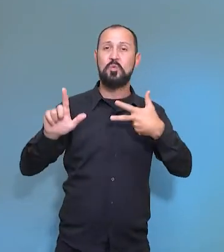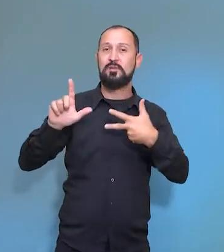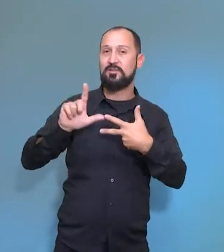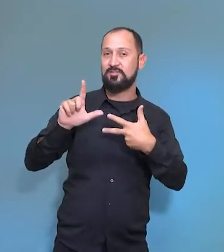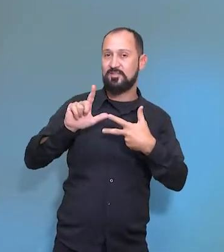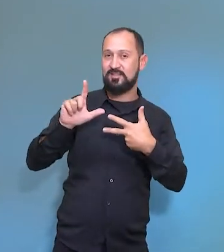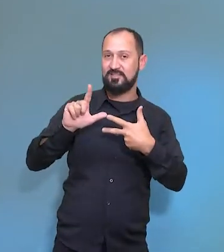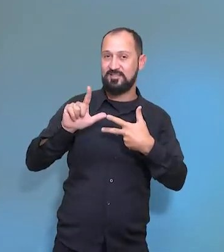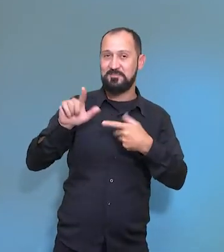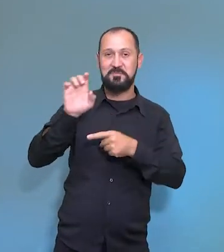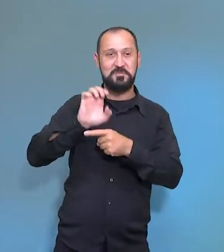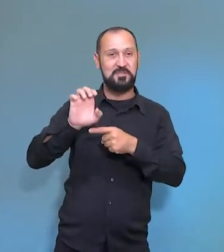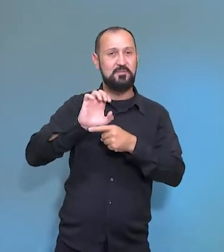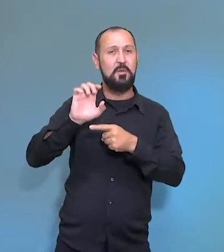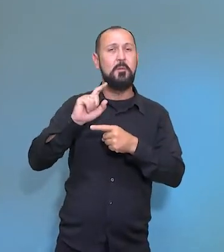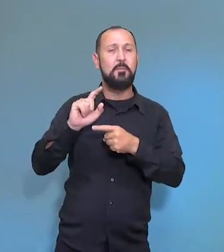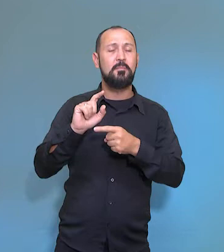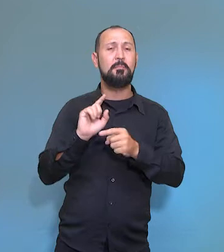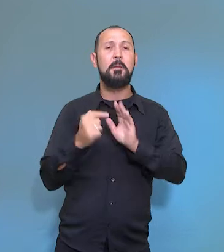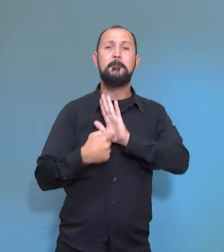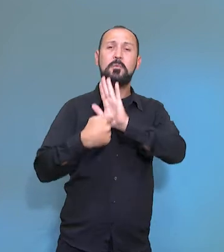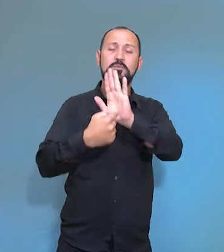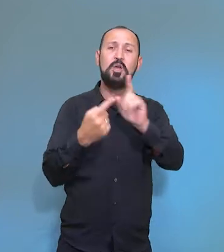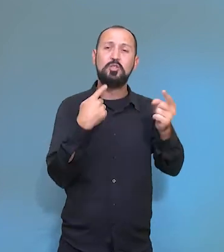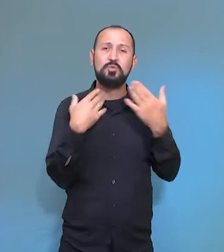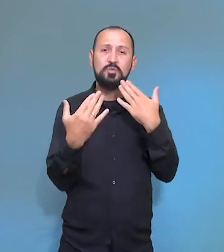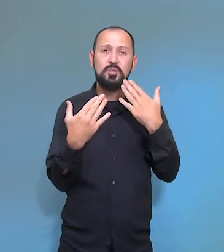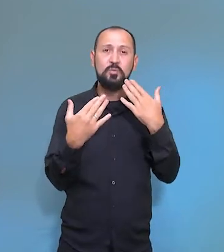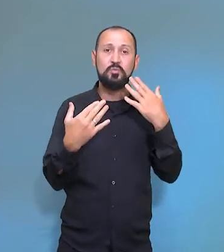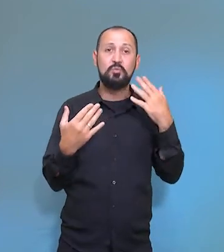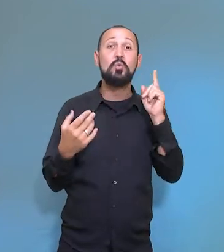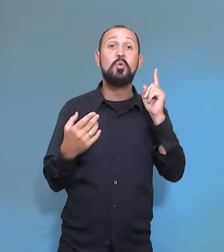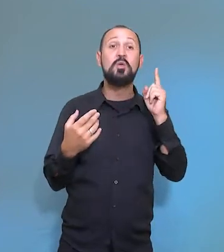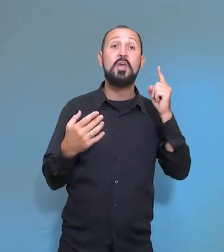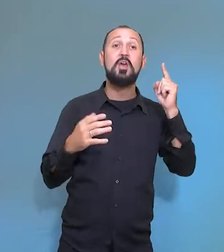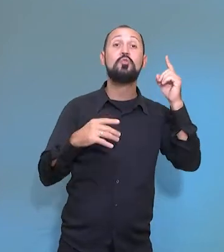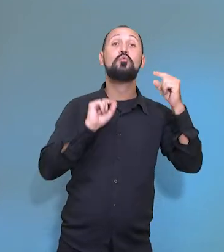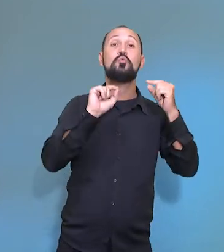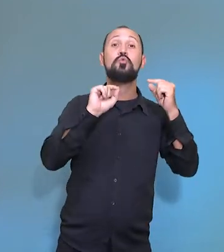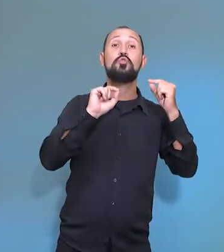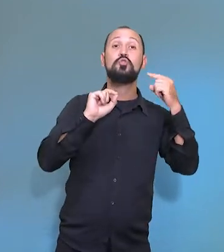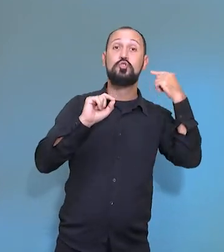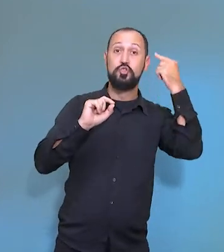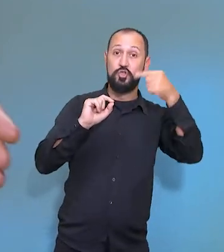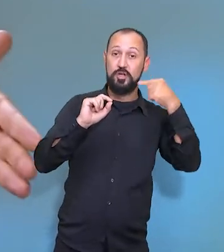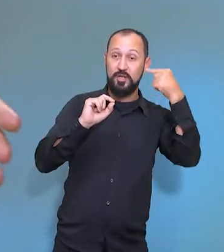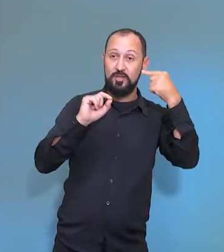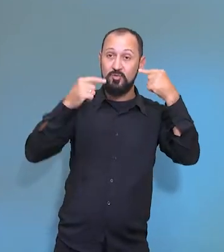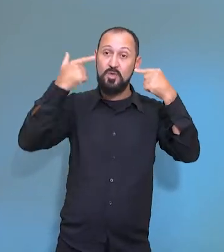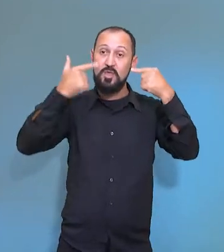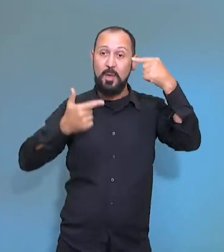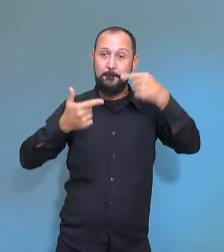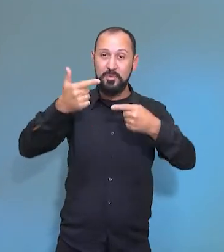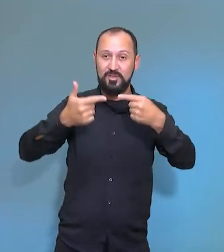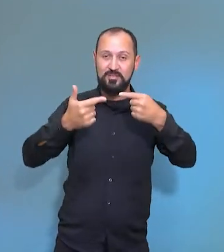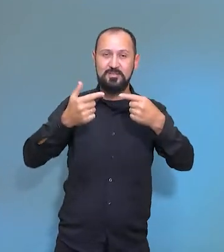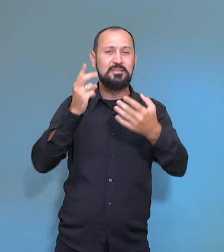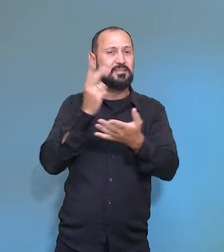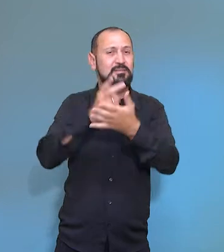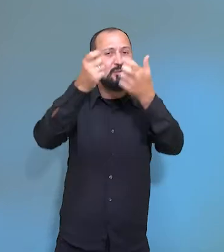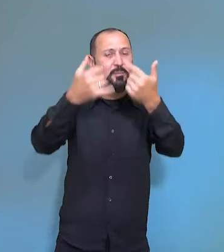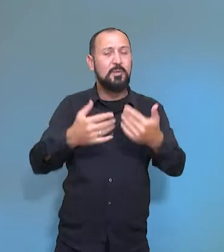seu Legislativo Estadual reservou para discussão entre o direito e a política, porque, isso aí eu falo em toda a abertura do